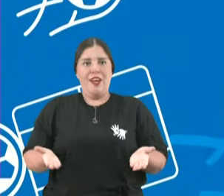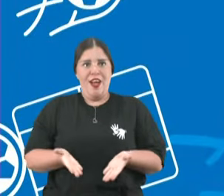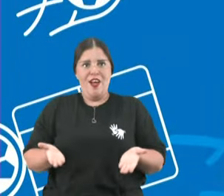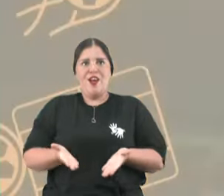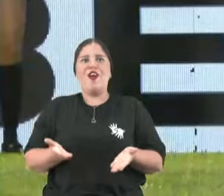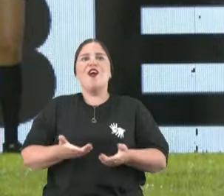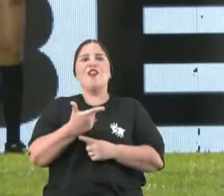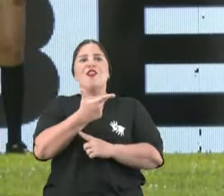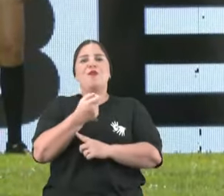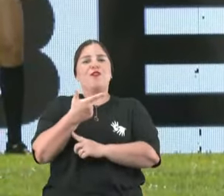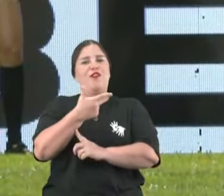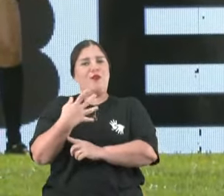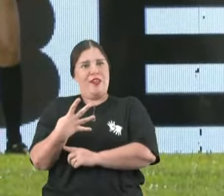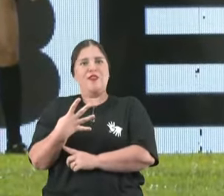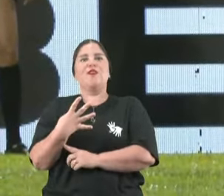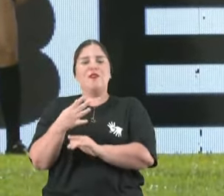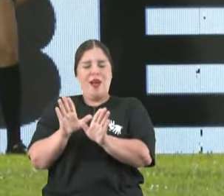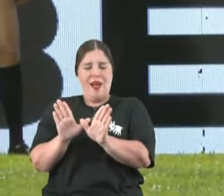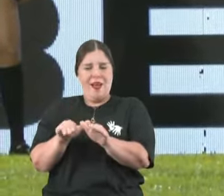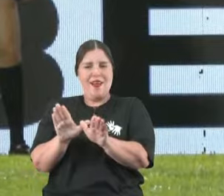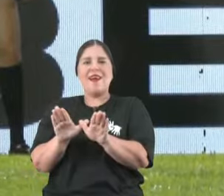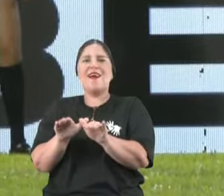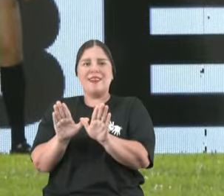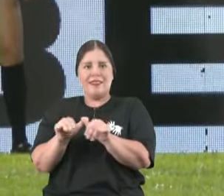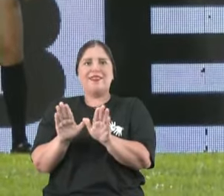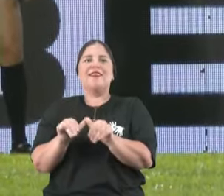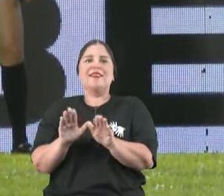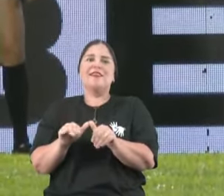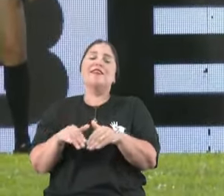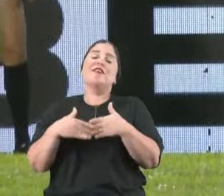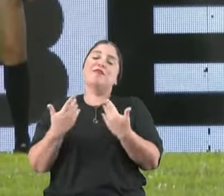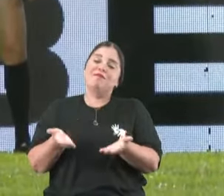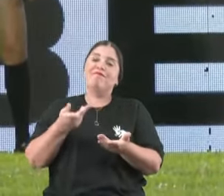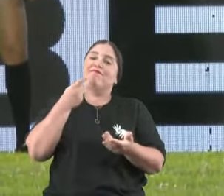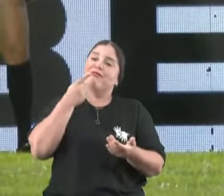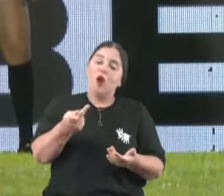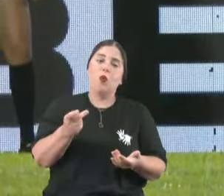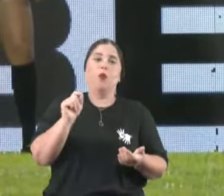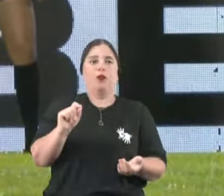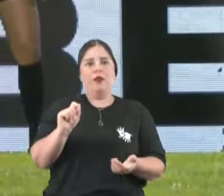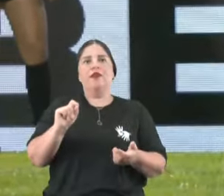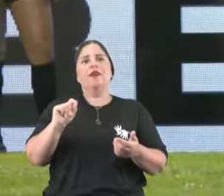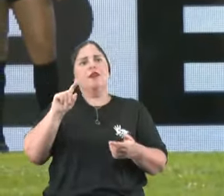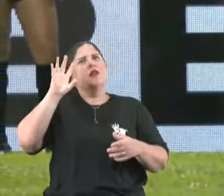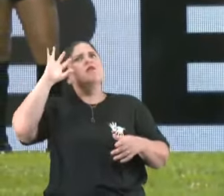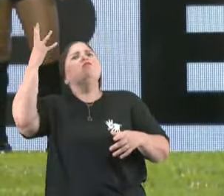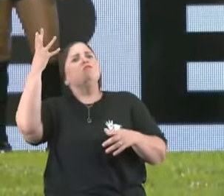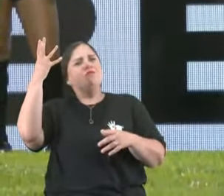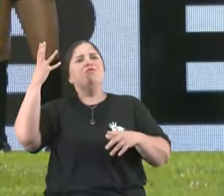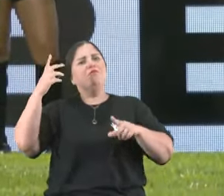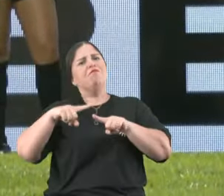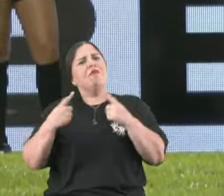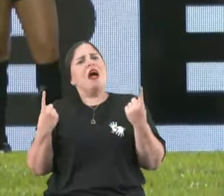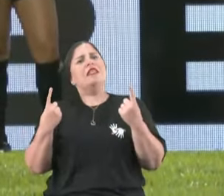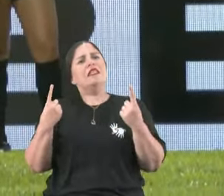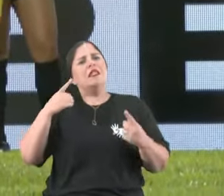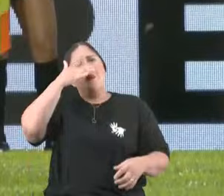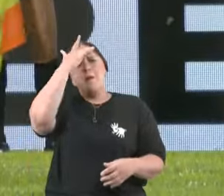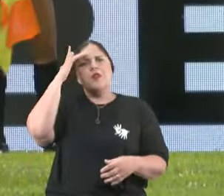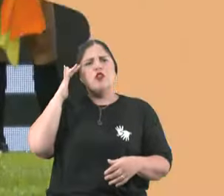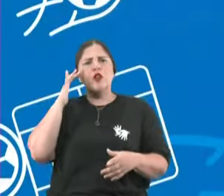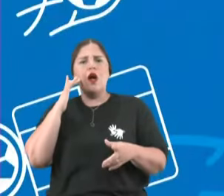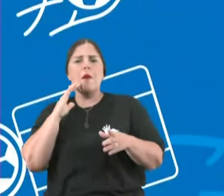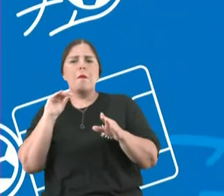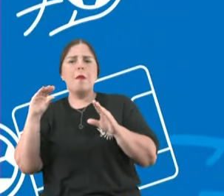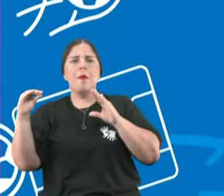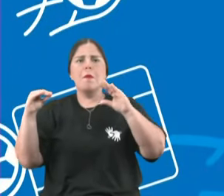essa semana, o presidente do Asa negou, o Rogério, a situação. Mas há especulações nos bastidores que